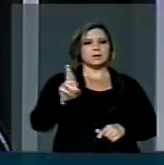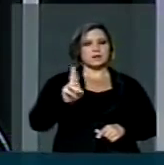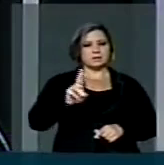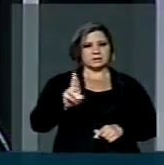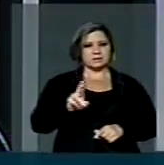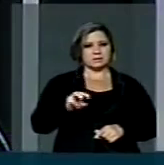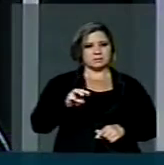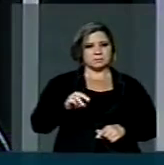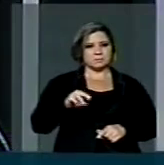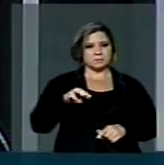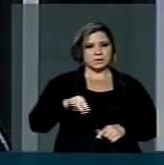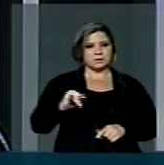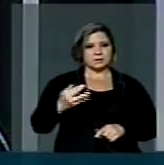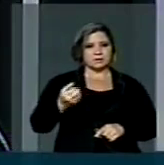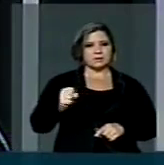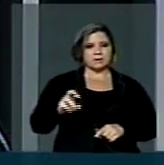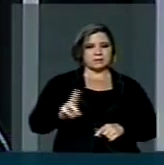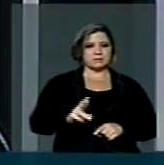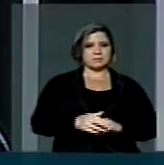milhões de reais.